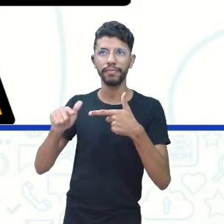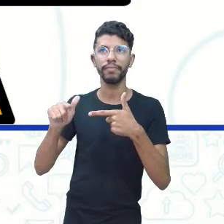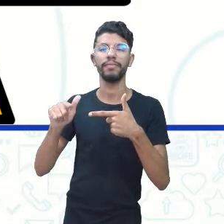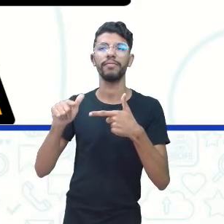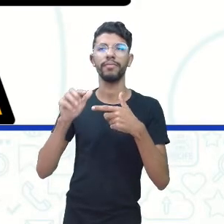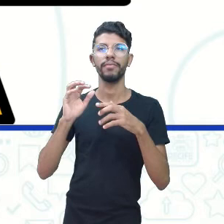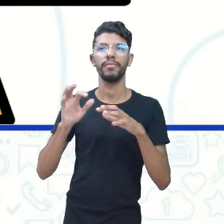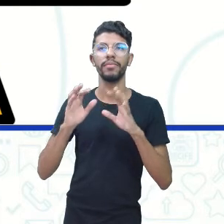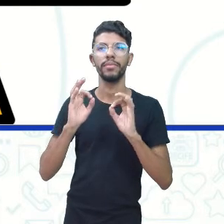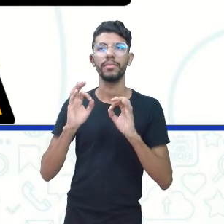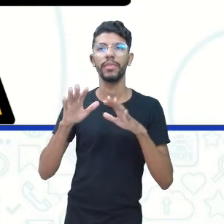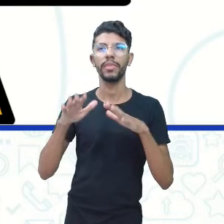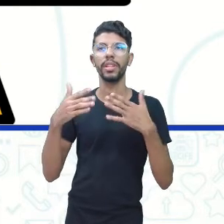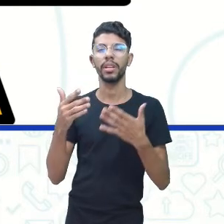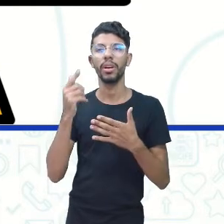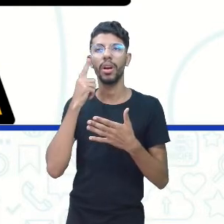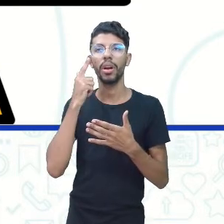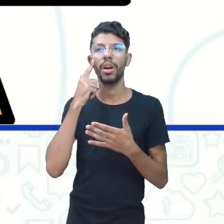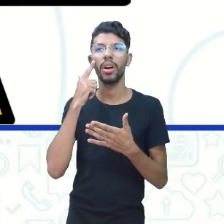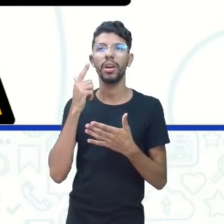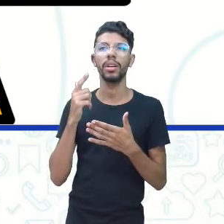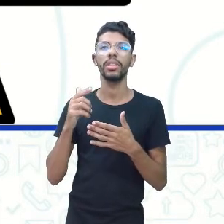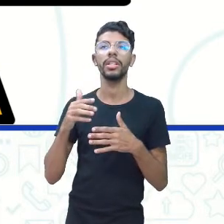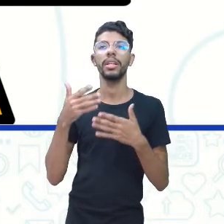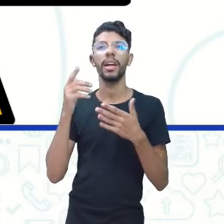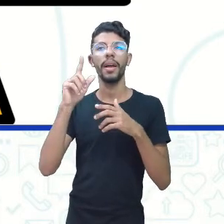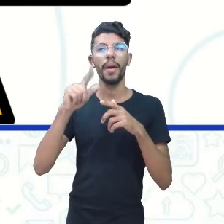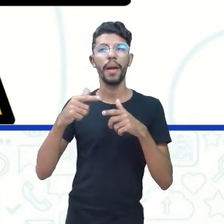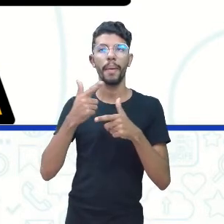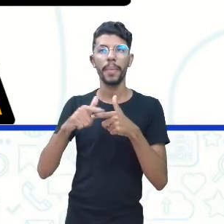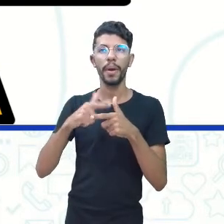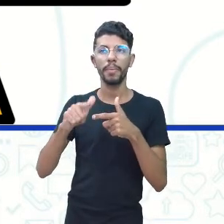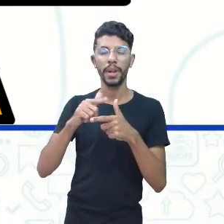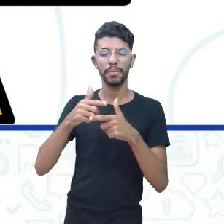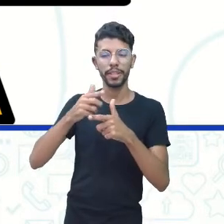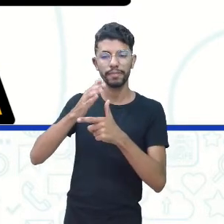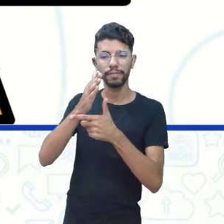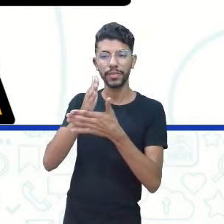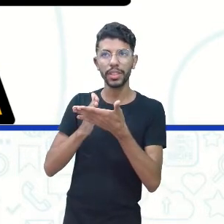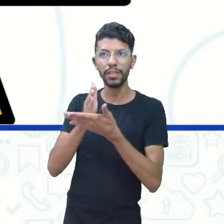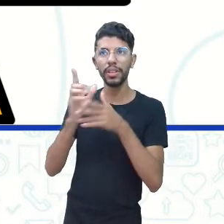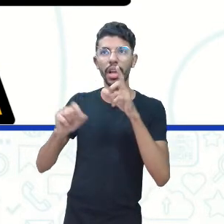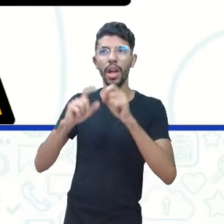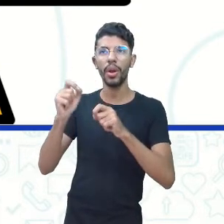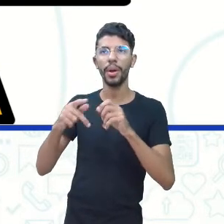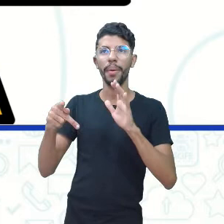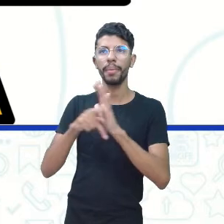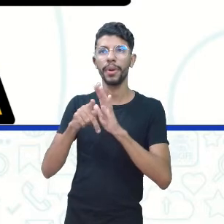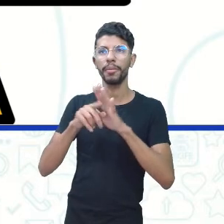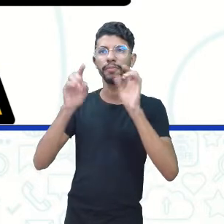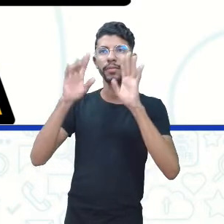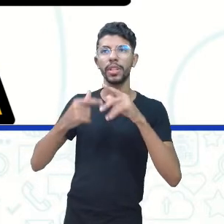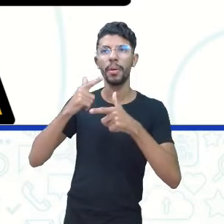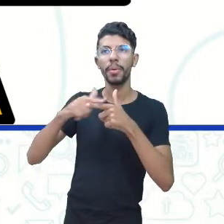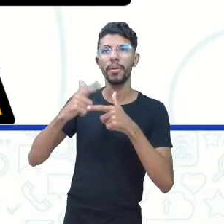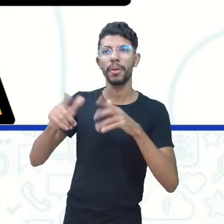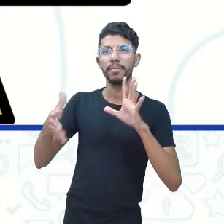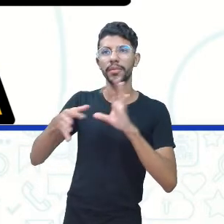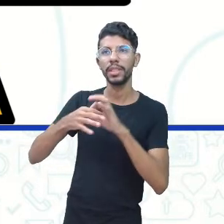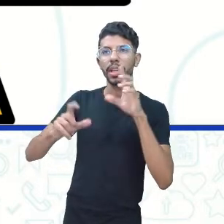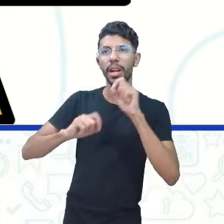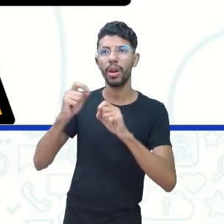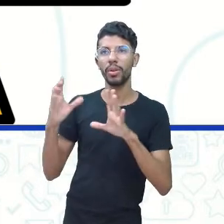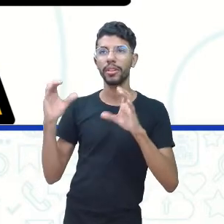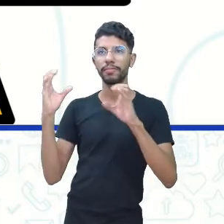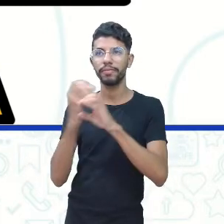especial de problema envolvendo as operações aritméticas, porque requer a distribuição de uma quantidade em 2